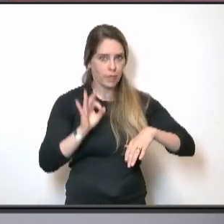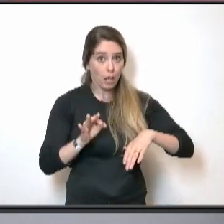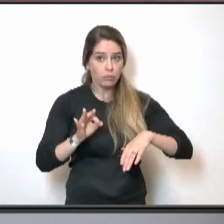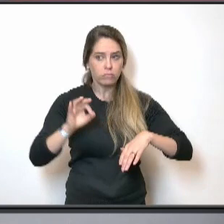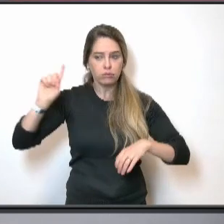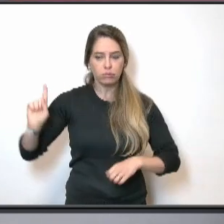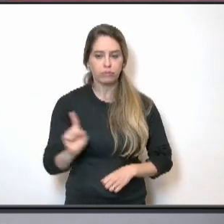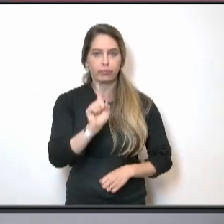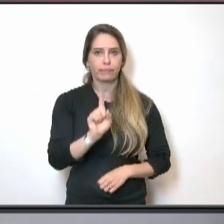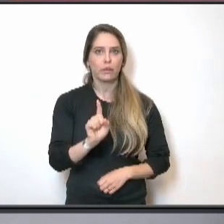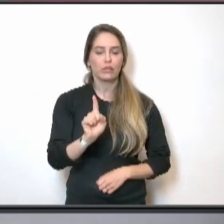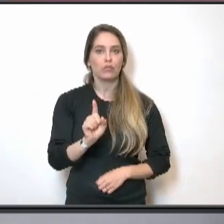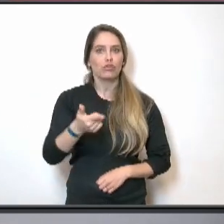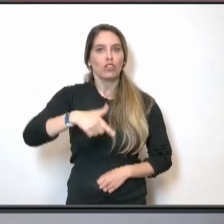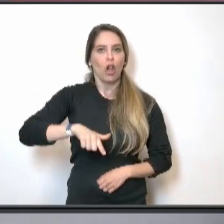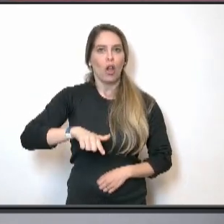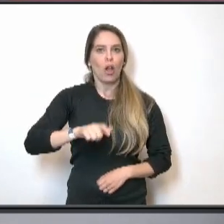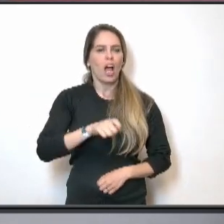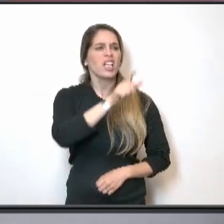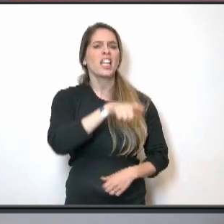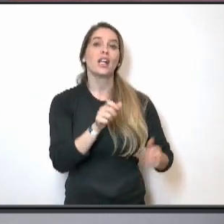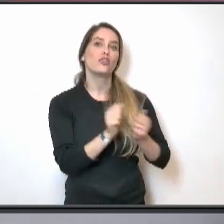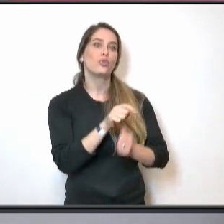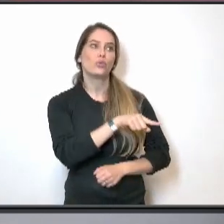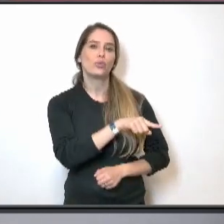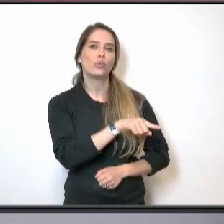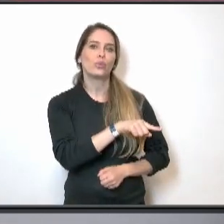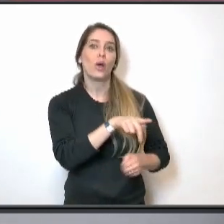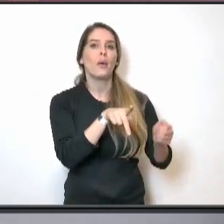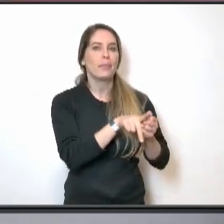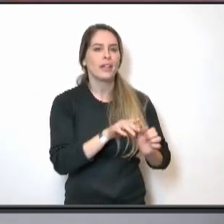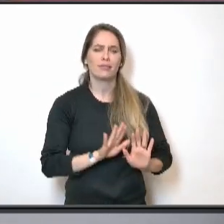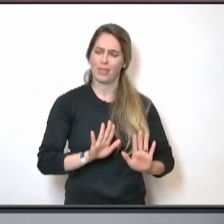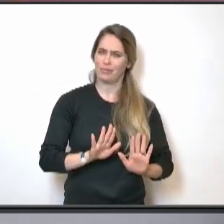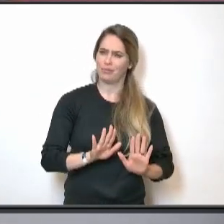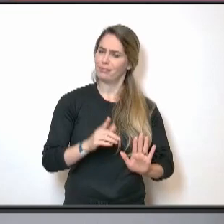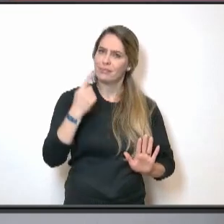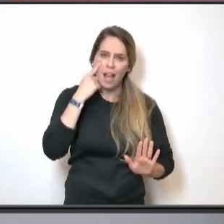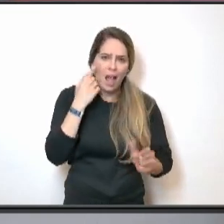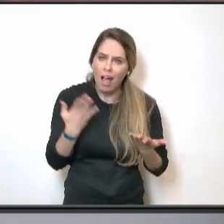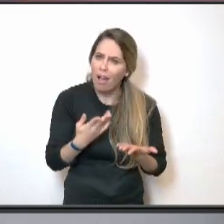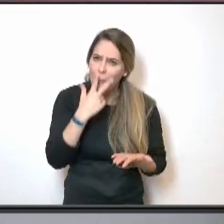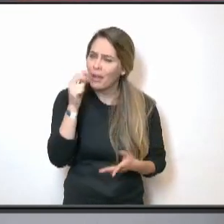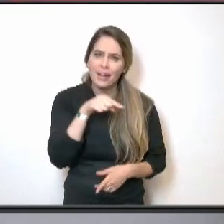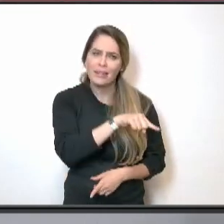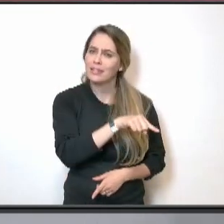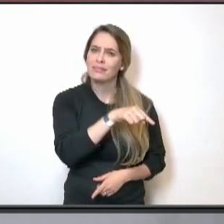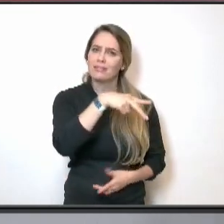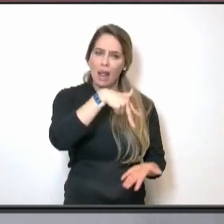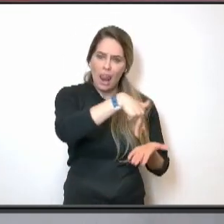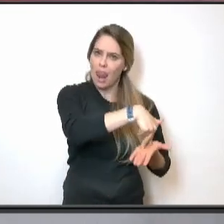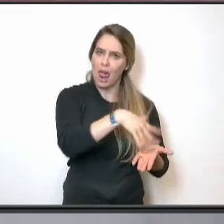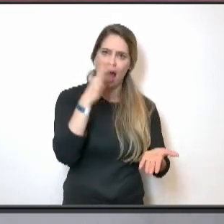Mas parece que não está. Está, mas parece que não está. Você não vê uma palavra, não vê uma reação. Aquele homem que sempre era